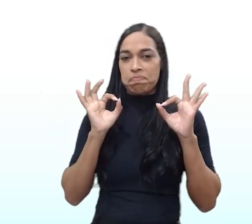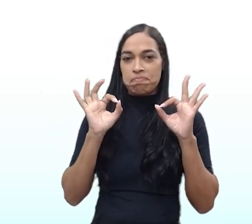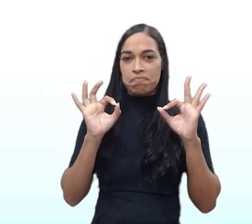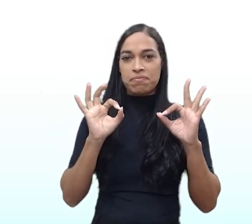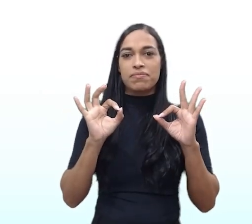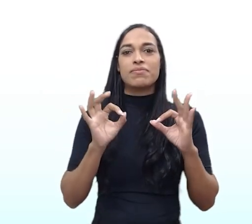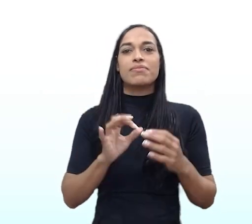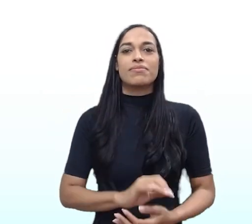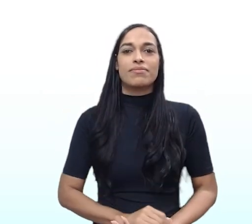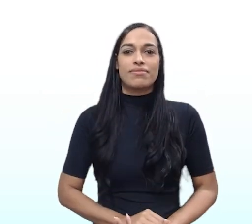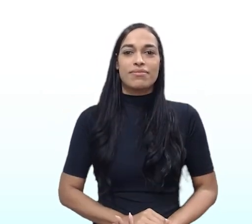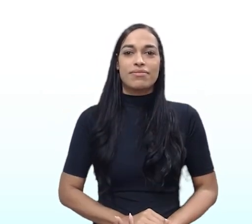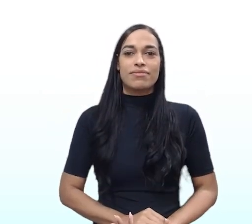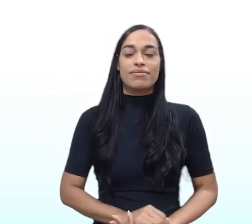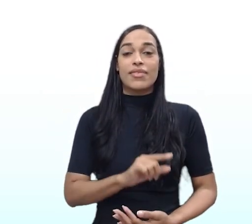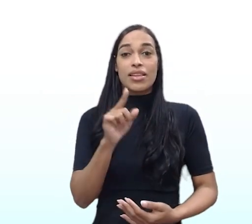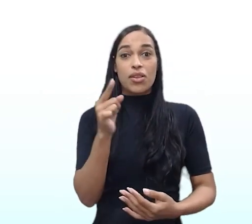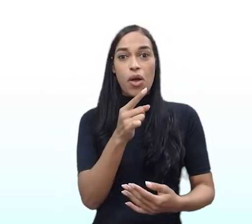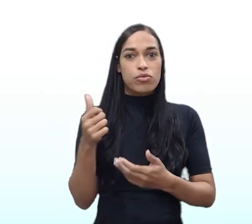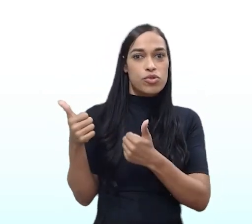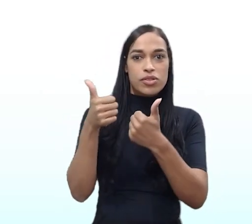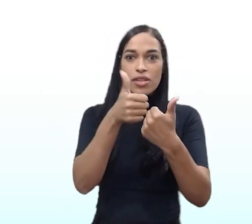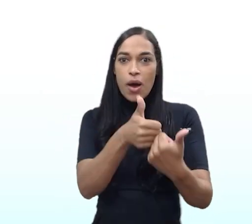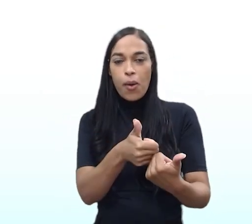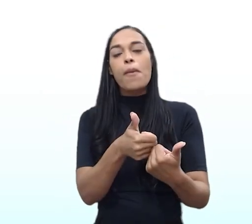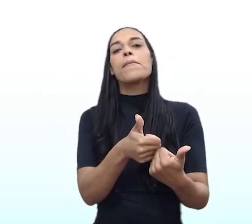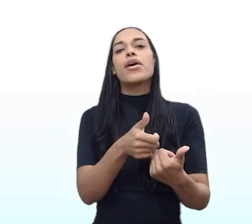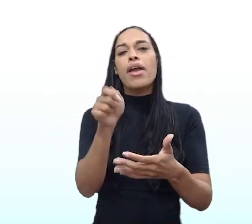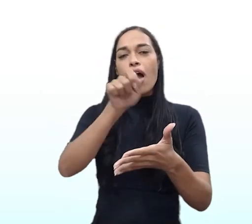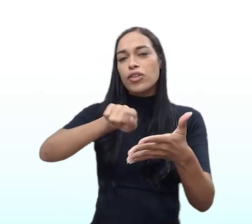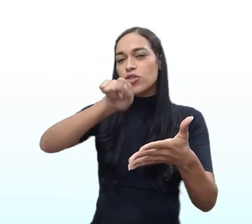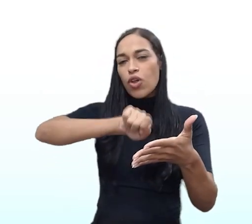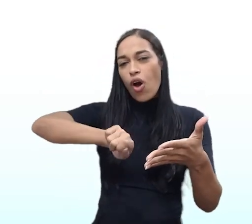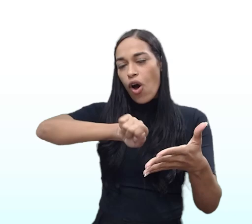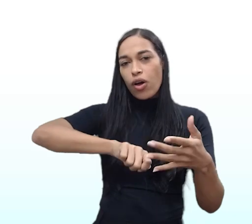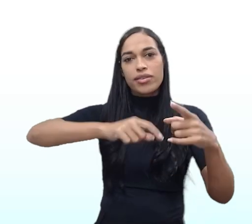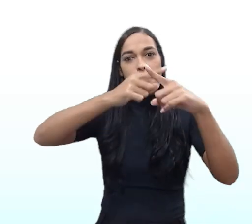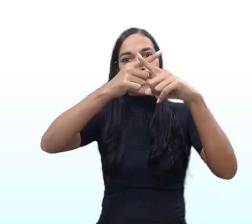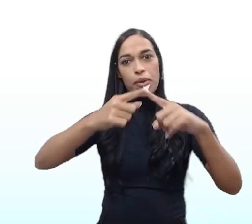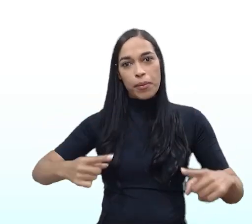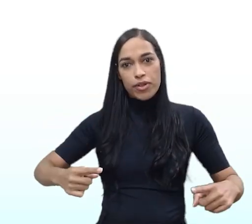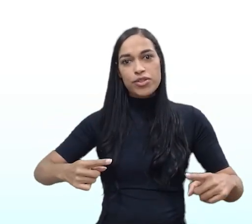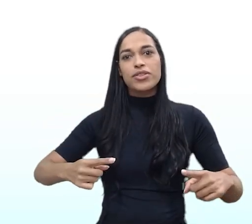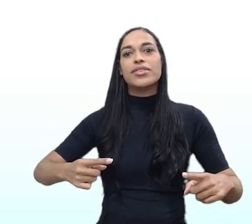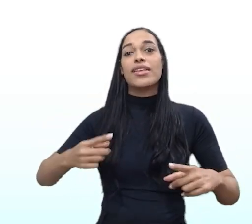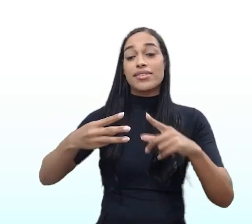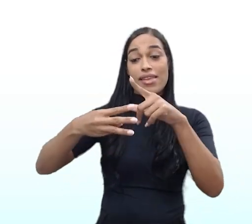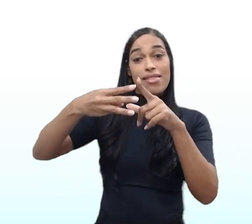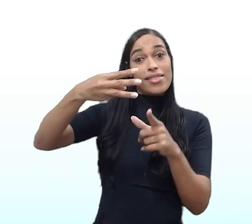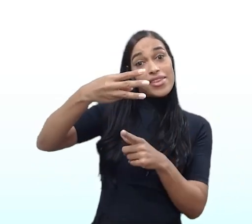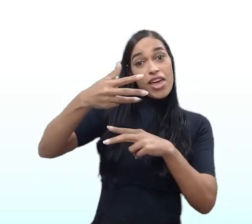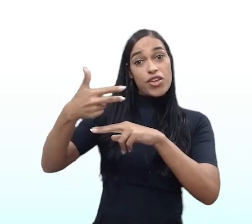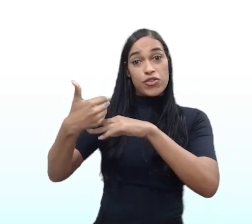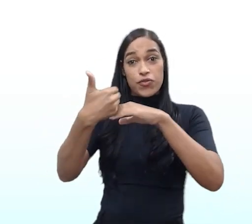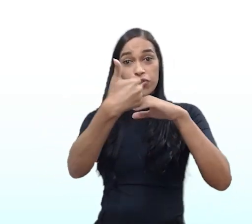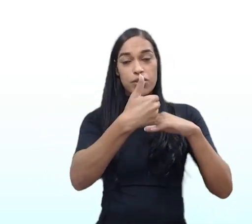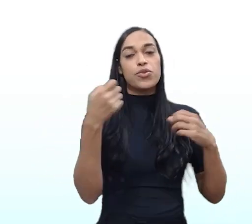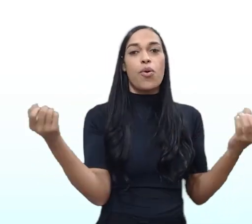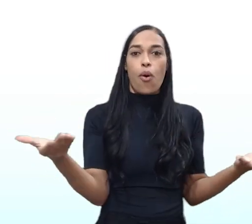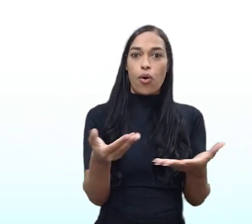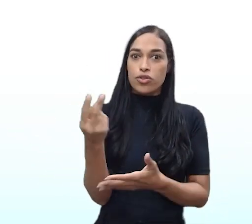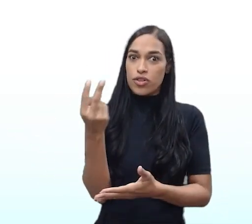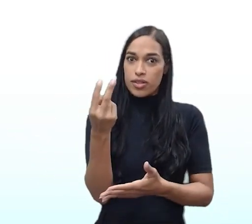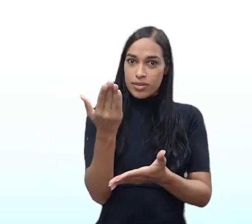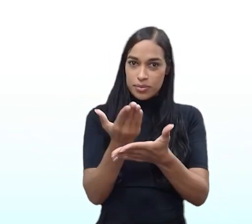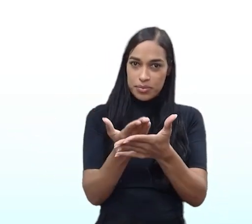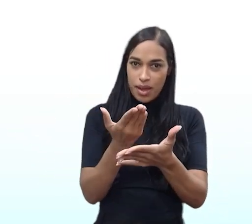pra gente aí nos slides e não deixa de anotar. A proporcionalidade foi dividida em 3 videoaulas, hoje é a segunda,